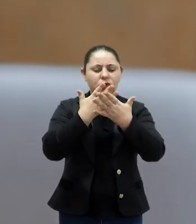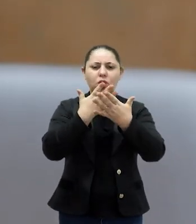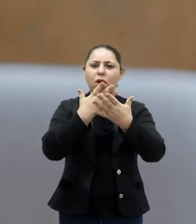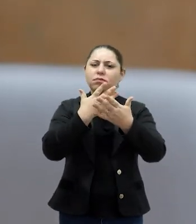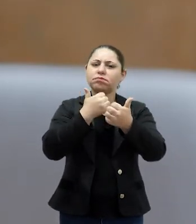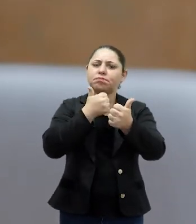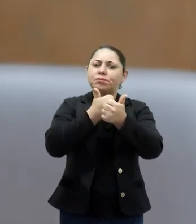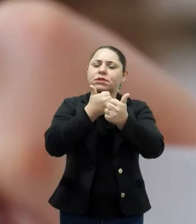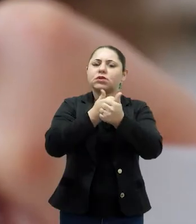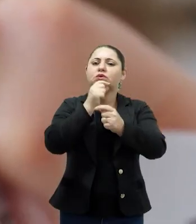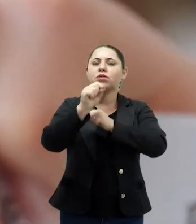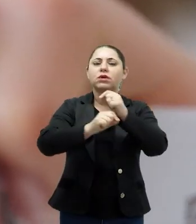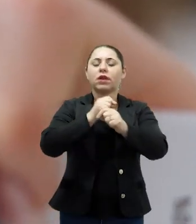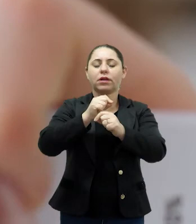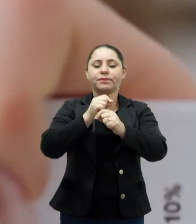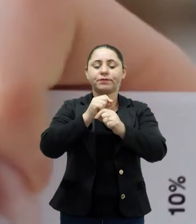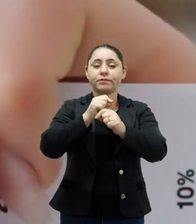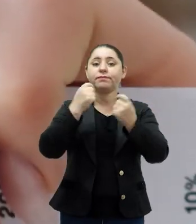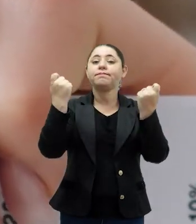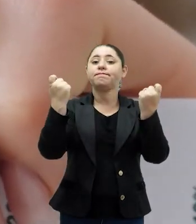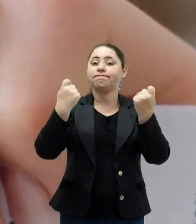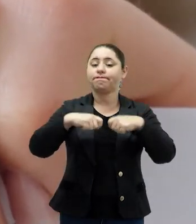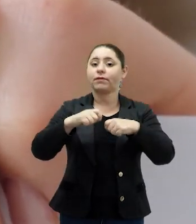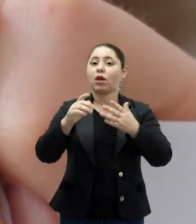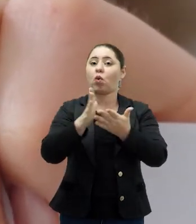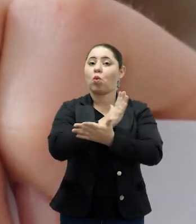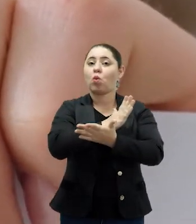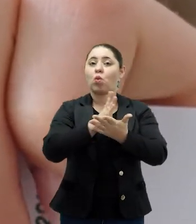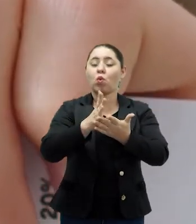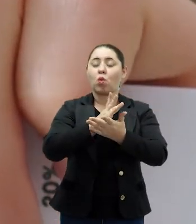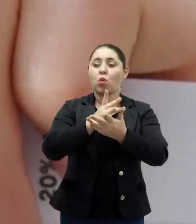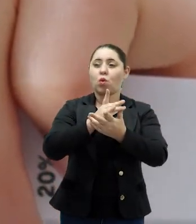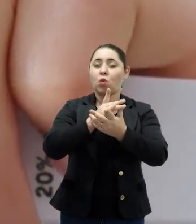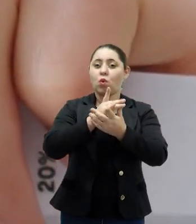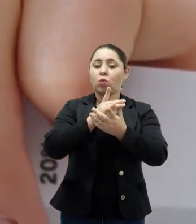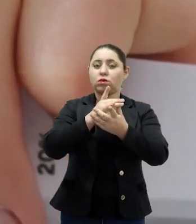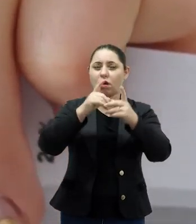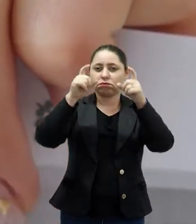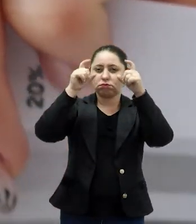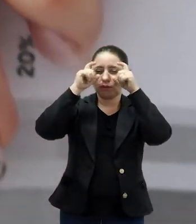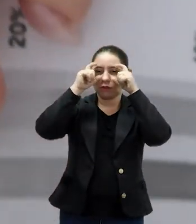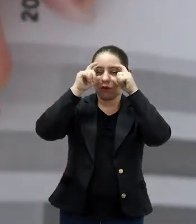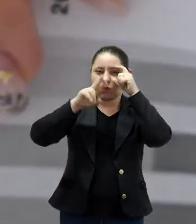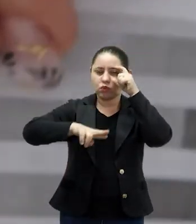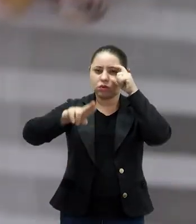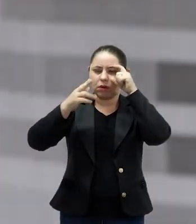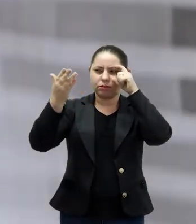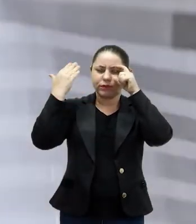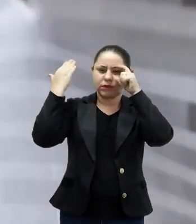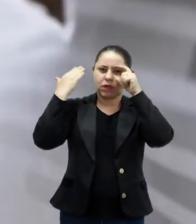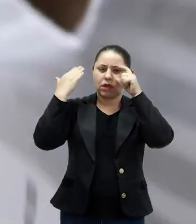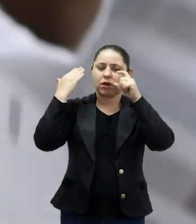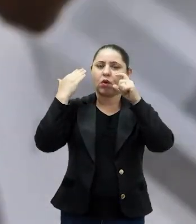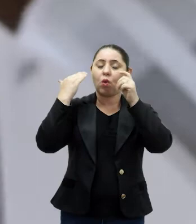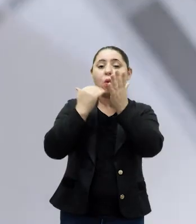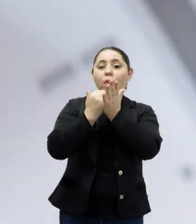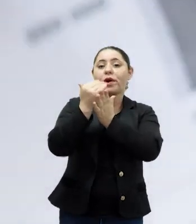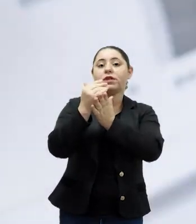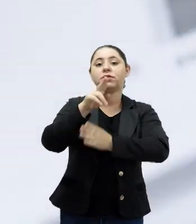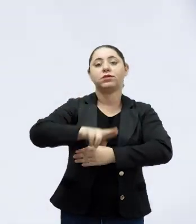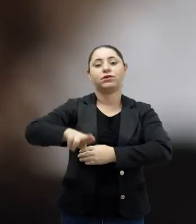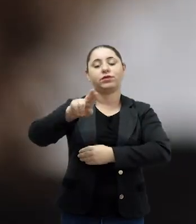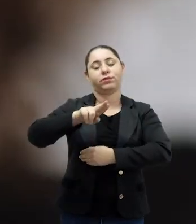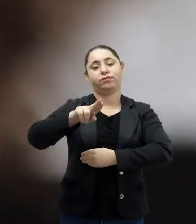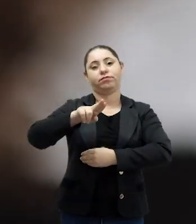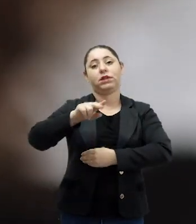objetos. Então, você precisa de algum grau adicional. Quem não usava óculos passa a